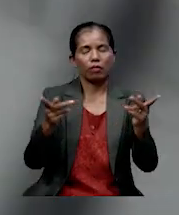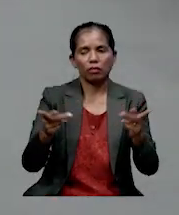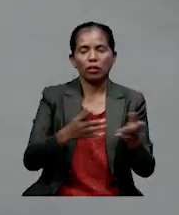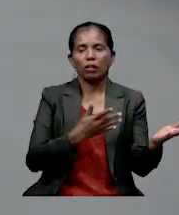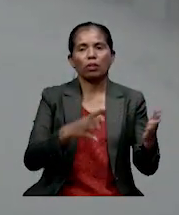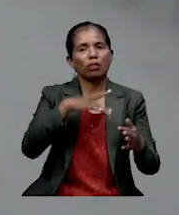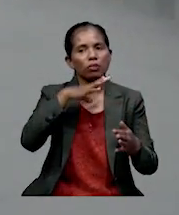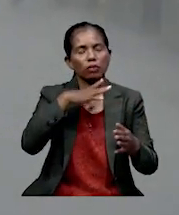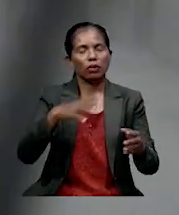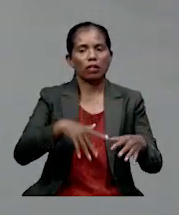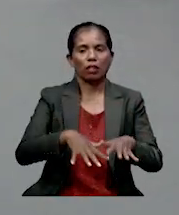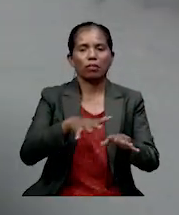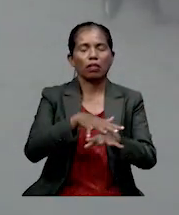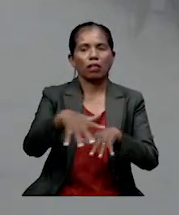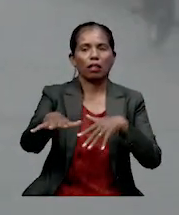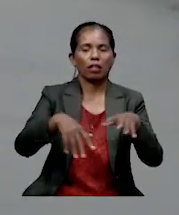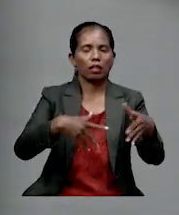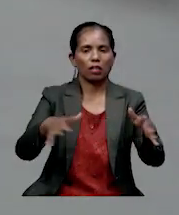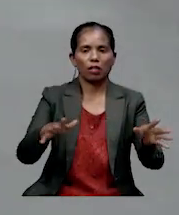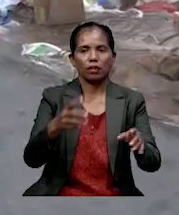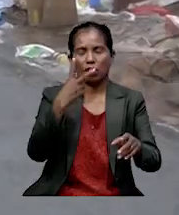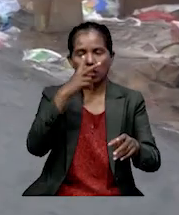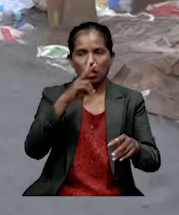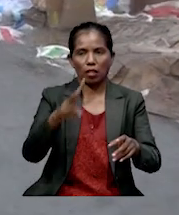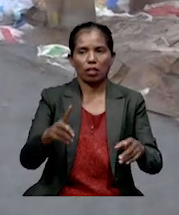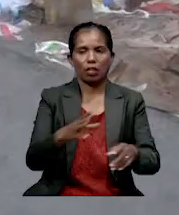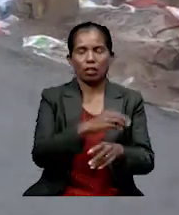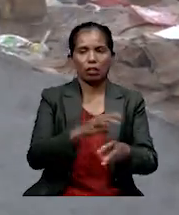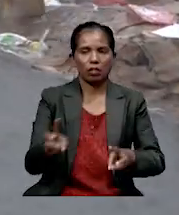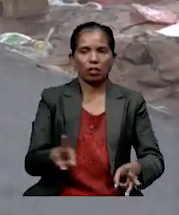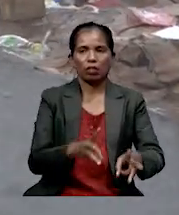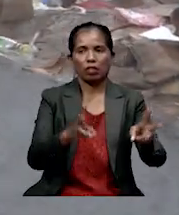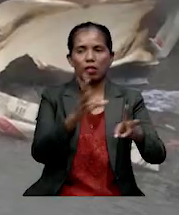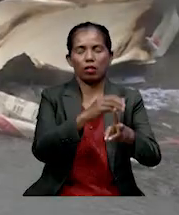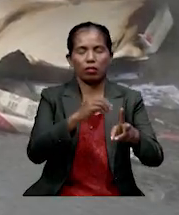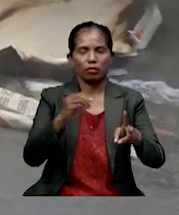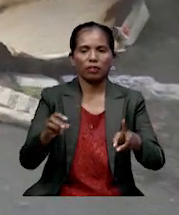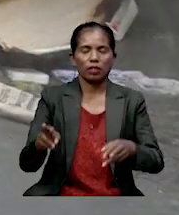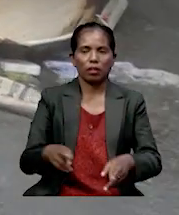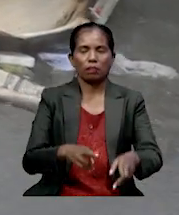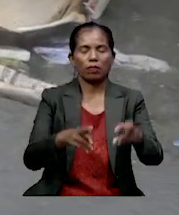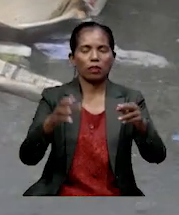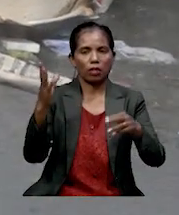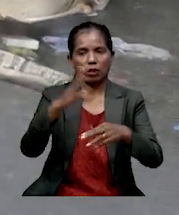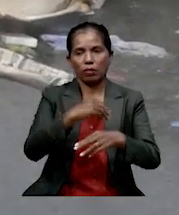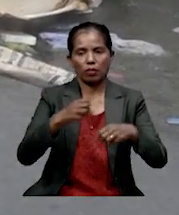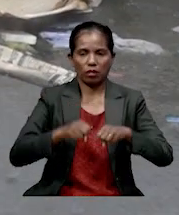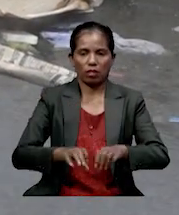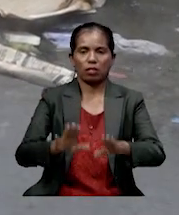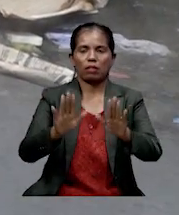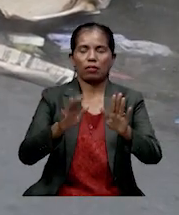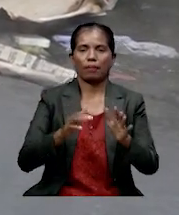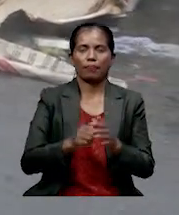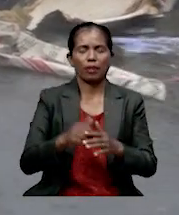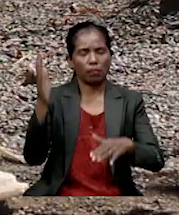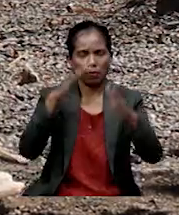namkari, lemo, rodi hafuta cidade dele, hanesan valeta, estrada laran, mota laran, notas e bunsira. Problema